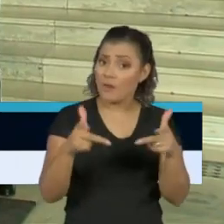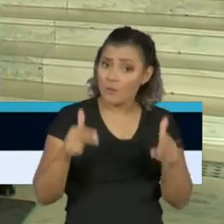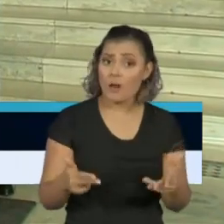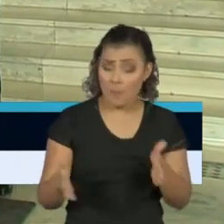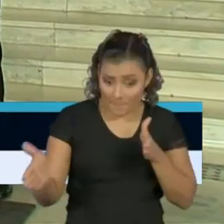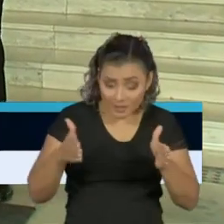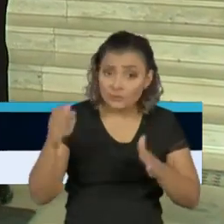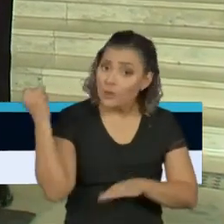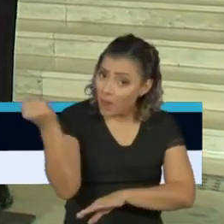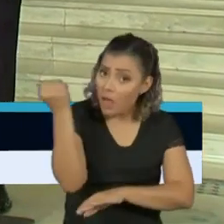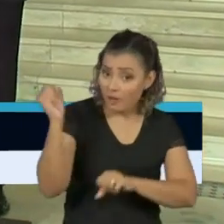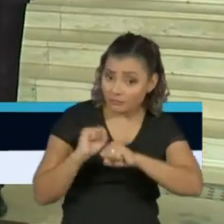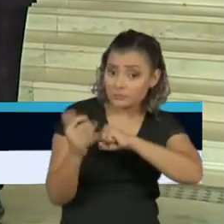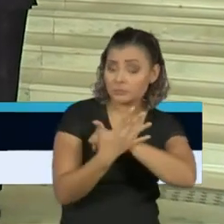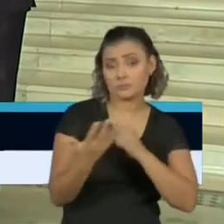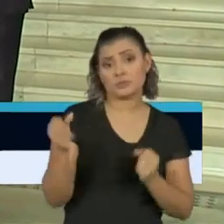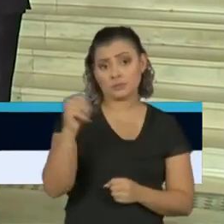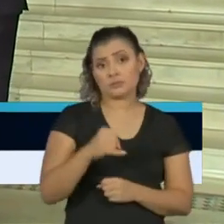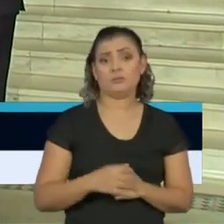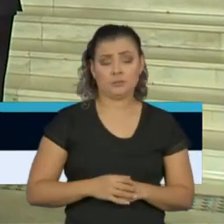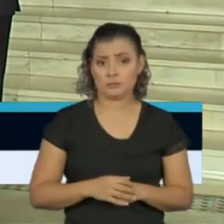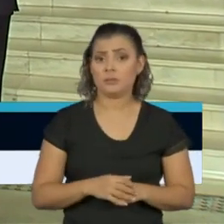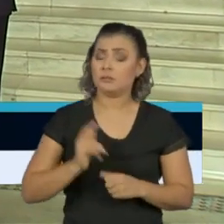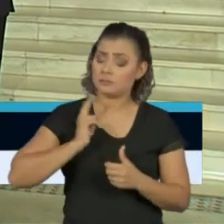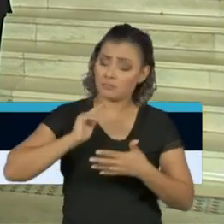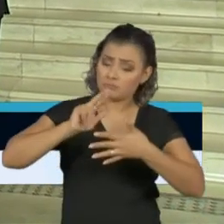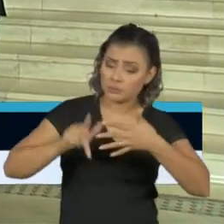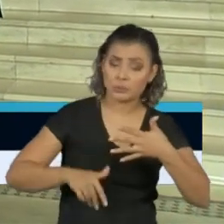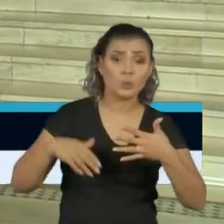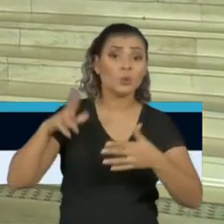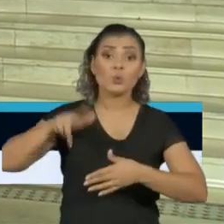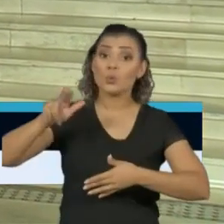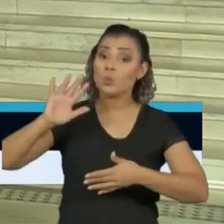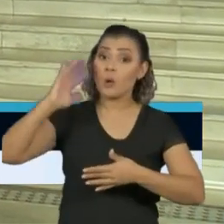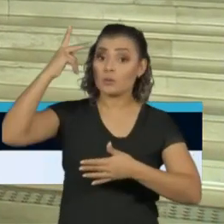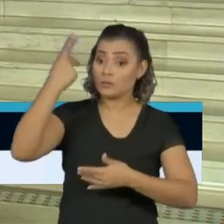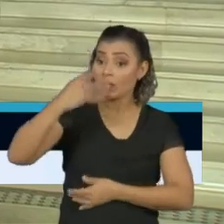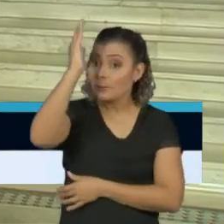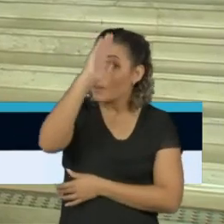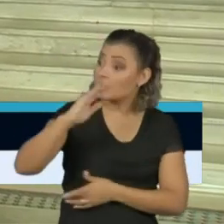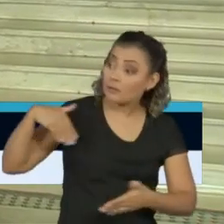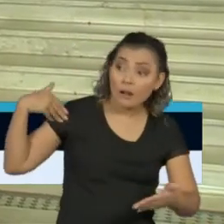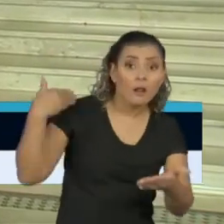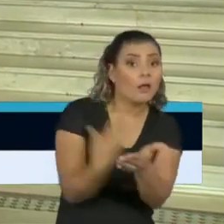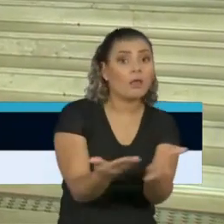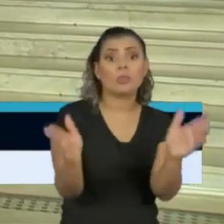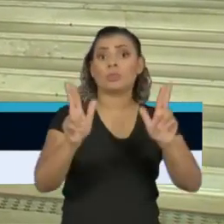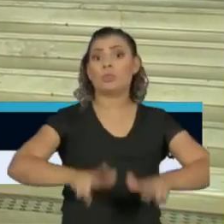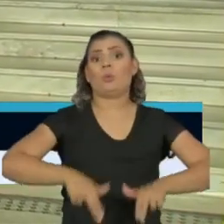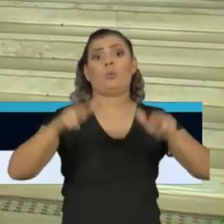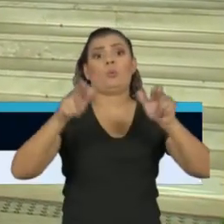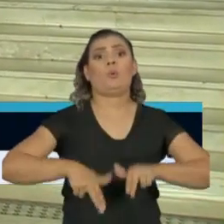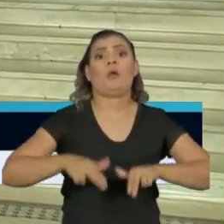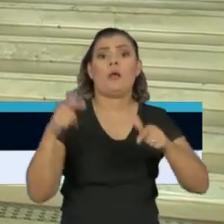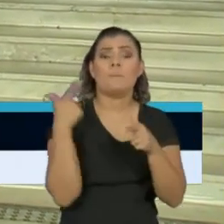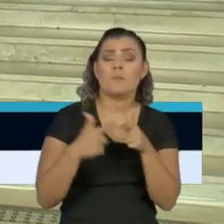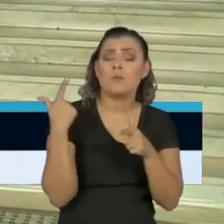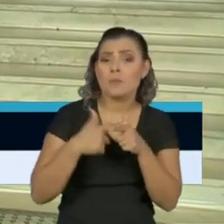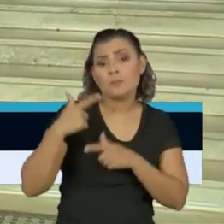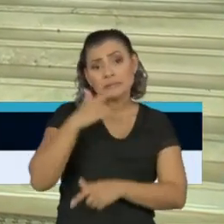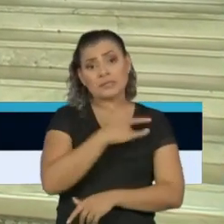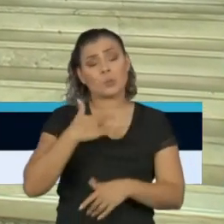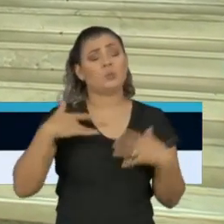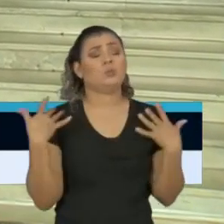uma crise de dimensões nunca vistas no Brasil, uma crise de saúde, uma